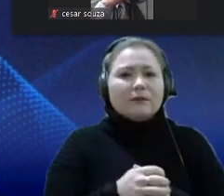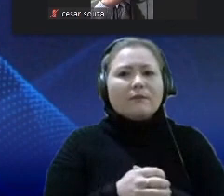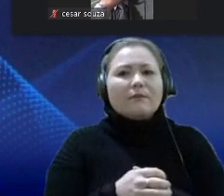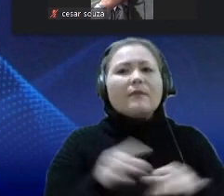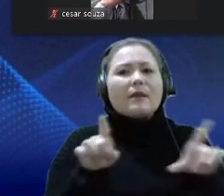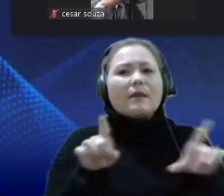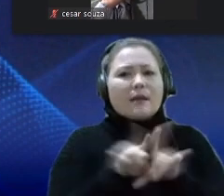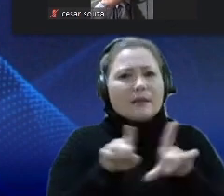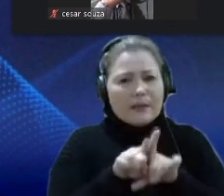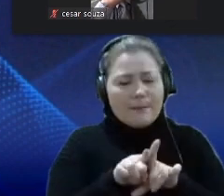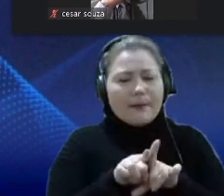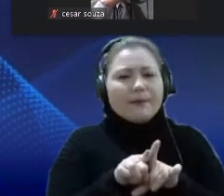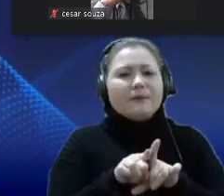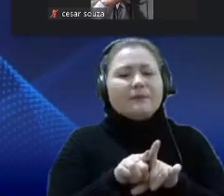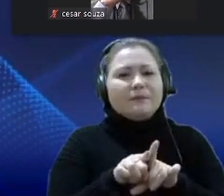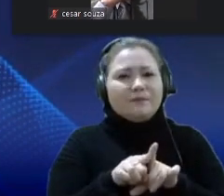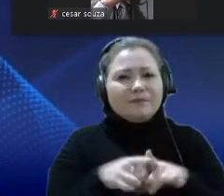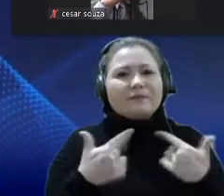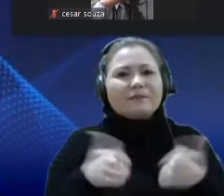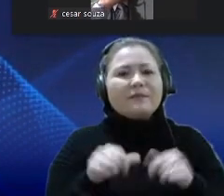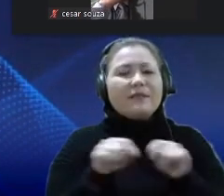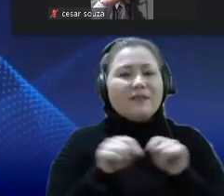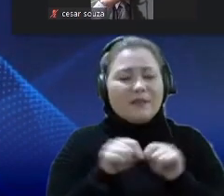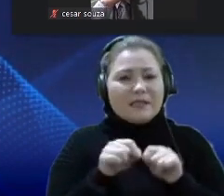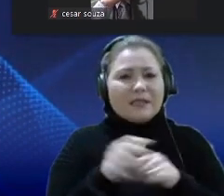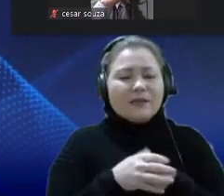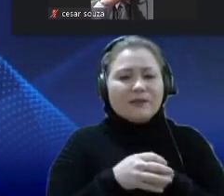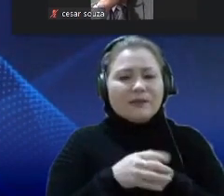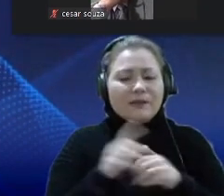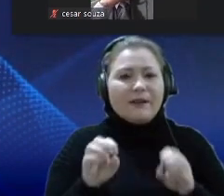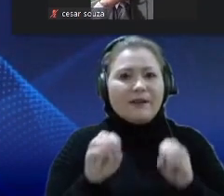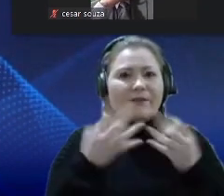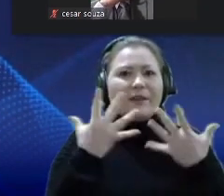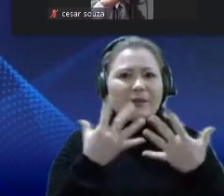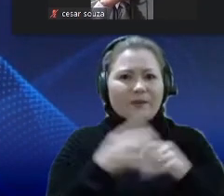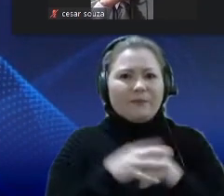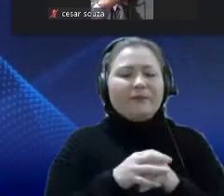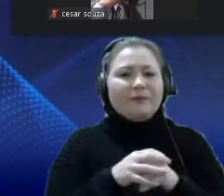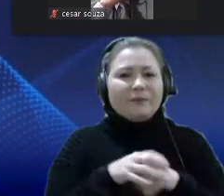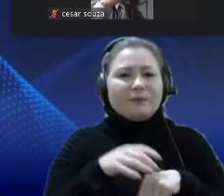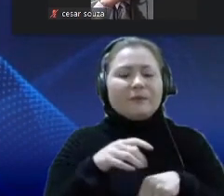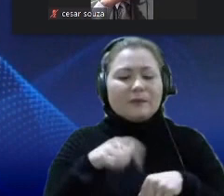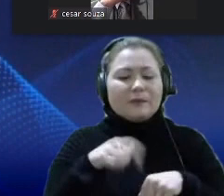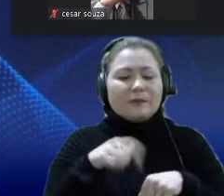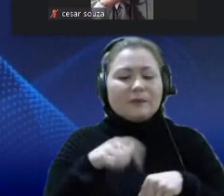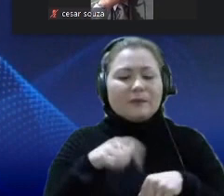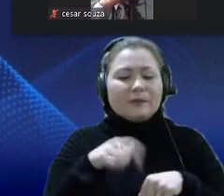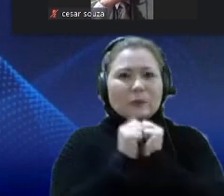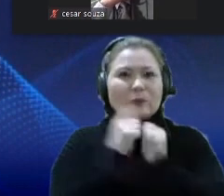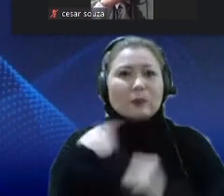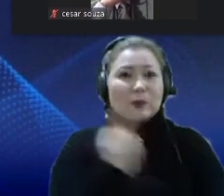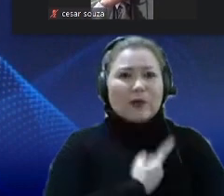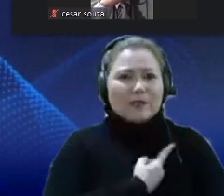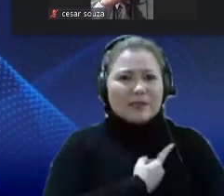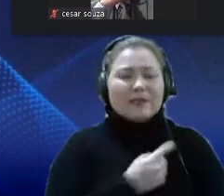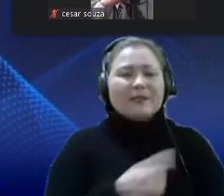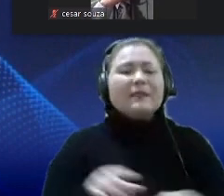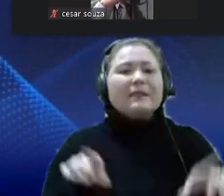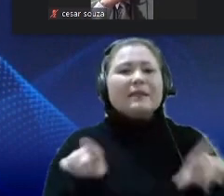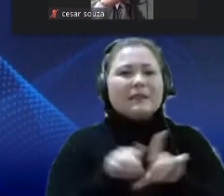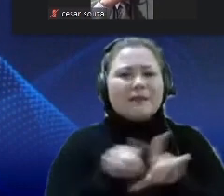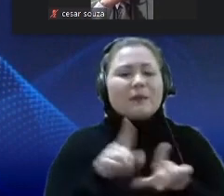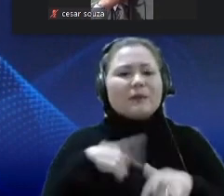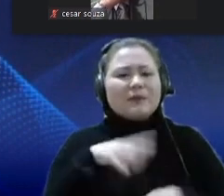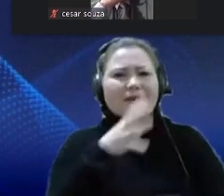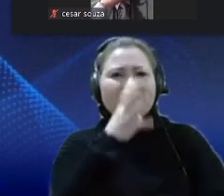também estão realizando este evento nesta manhã conosco, e também aos que estão